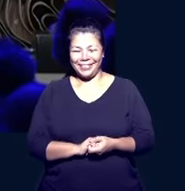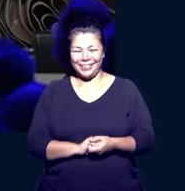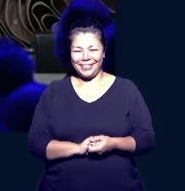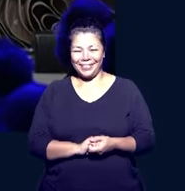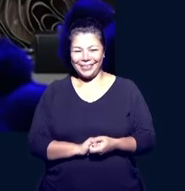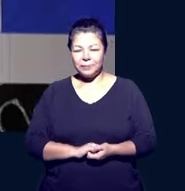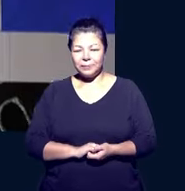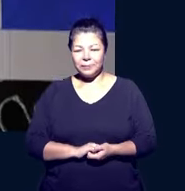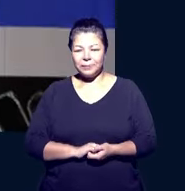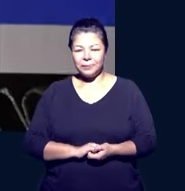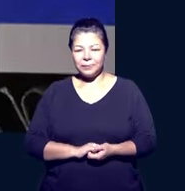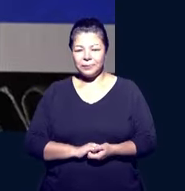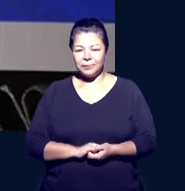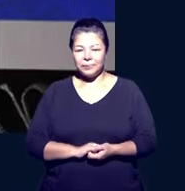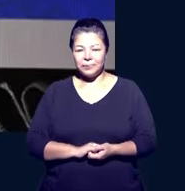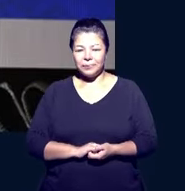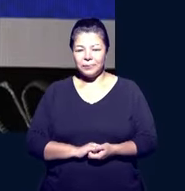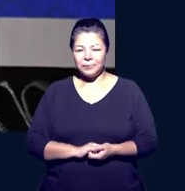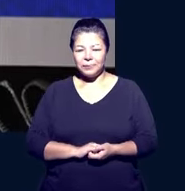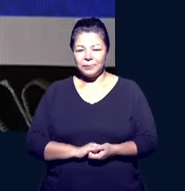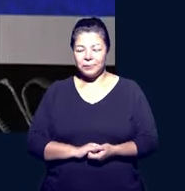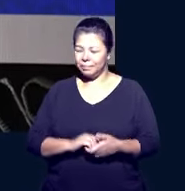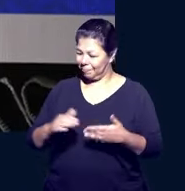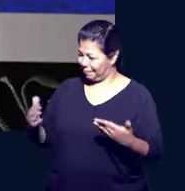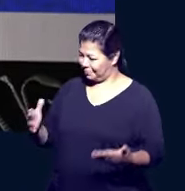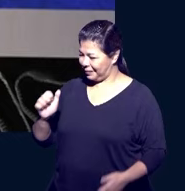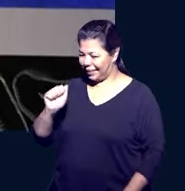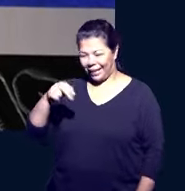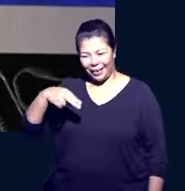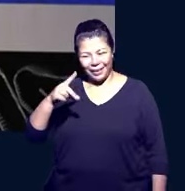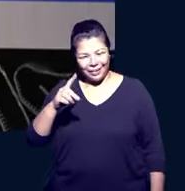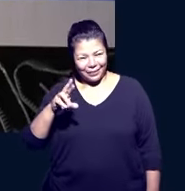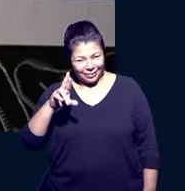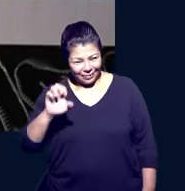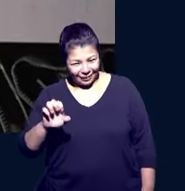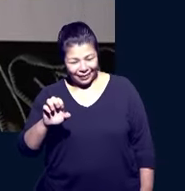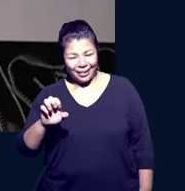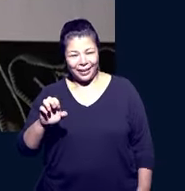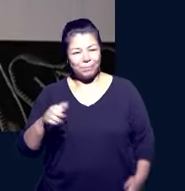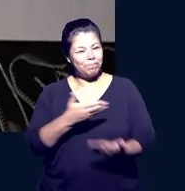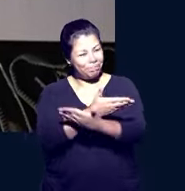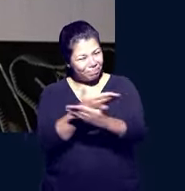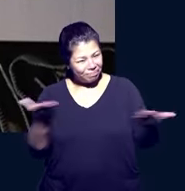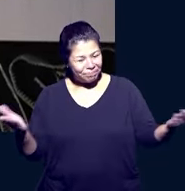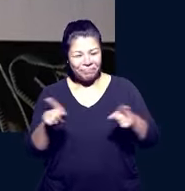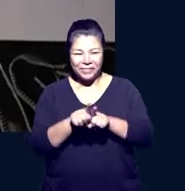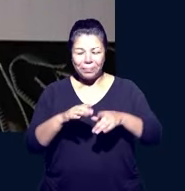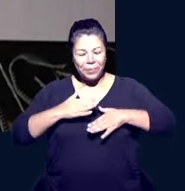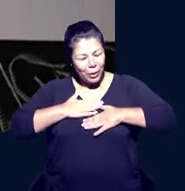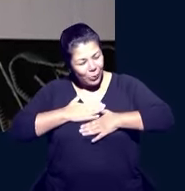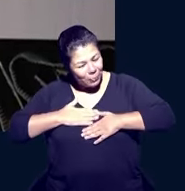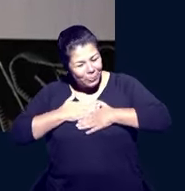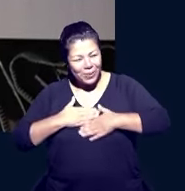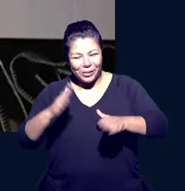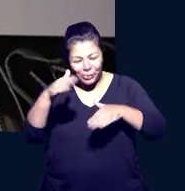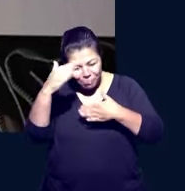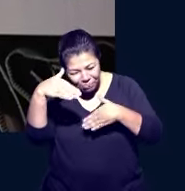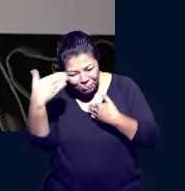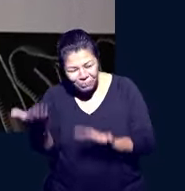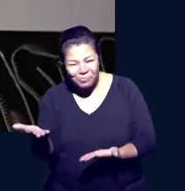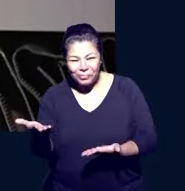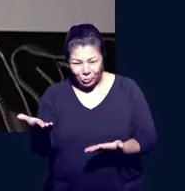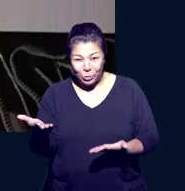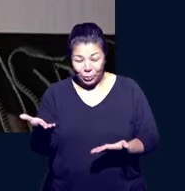entrevistá-lo caro André caro Murilo senhoras e senhores tem muito prazer Muita honra de estar aqui e de